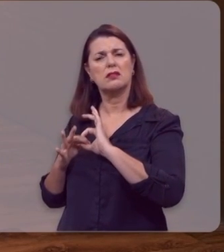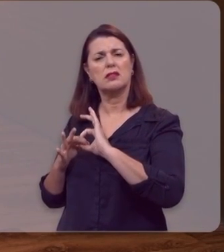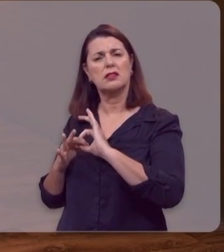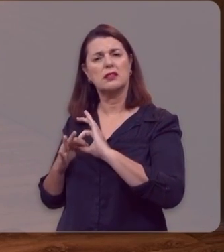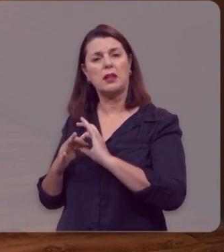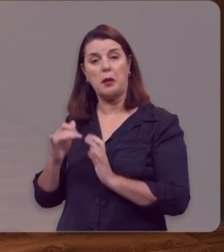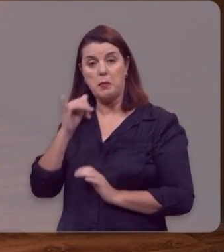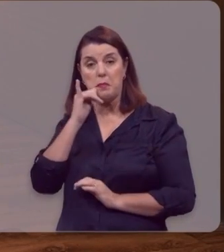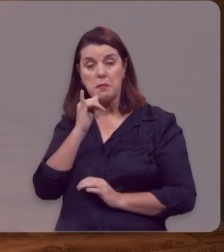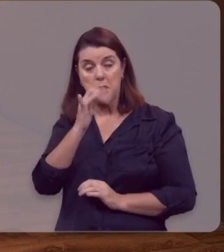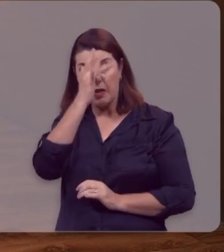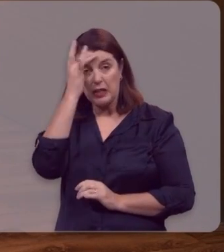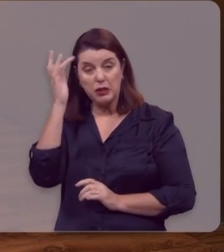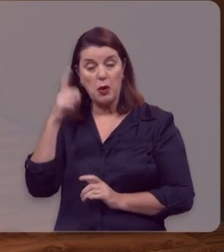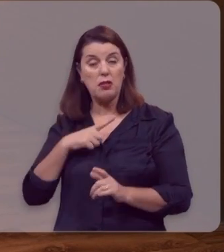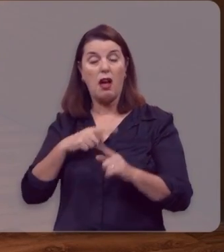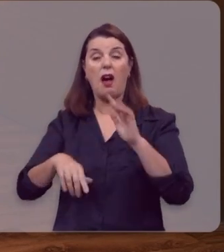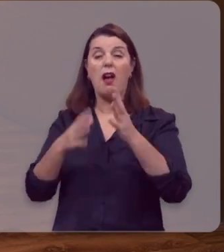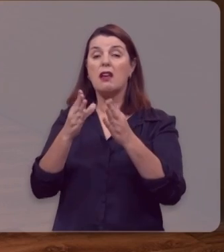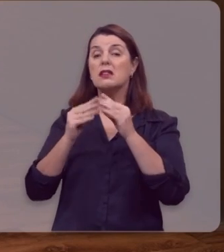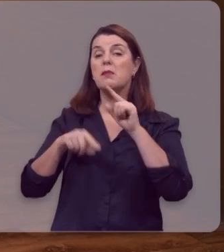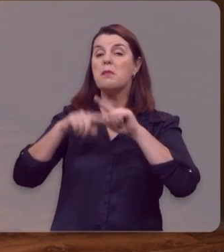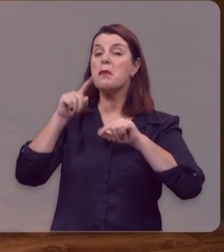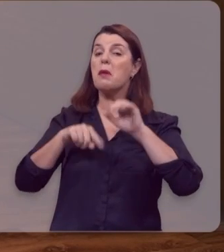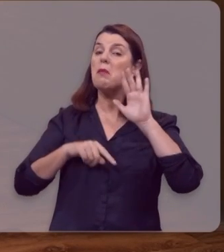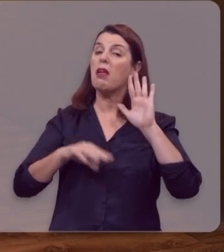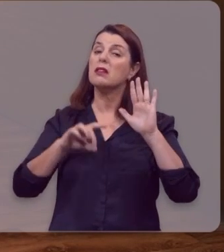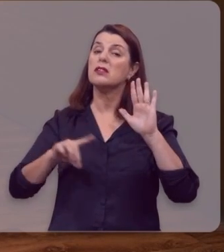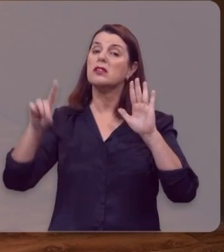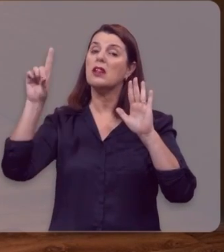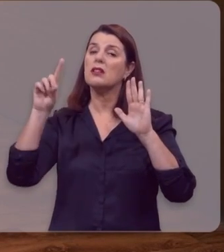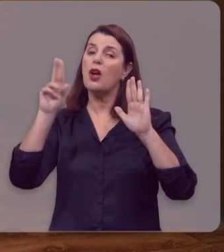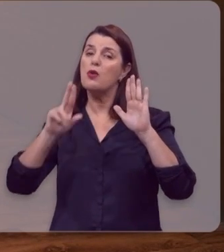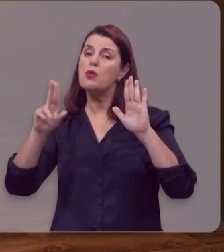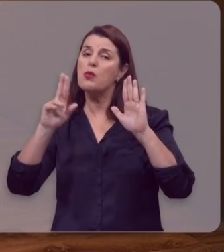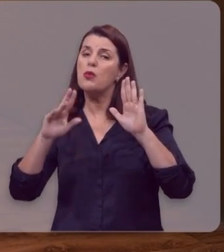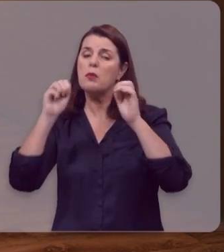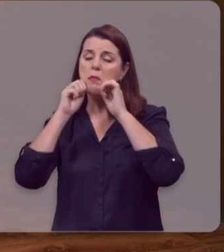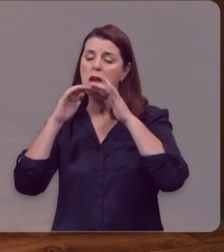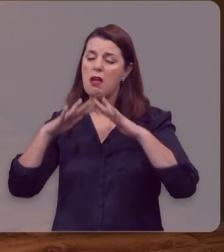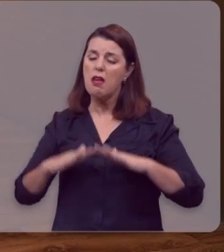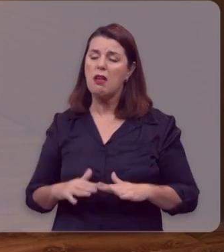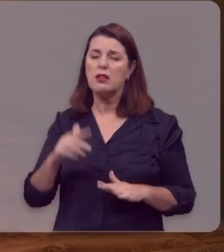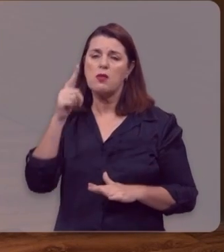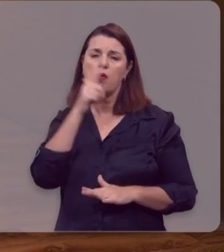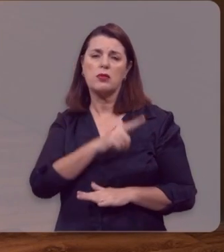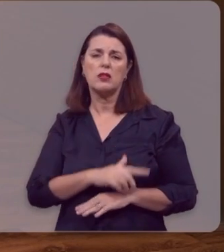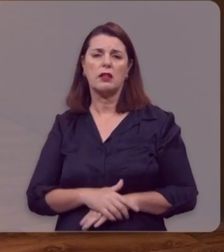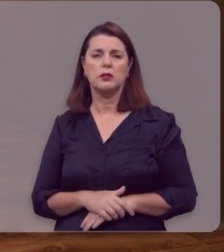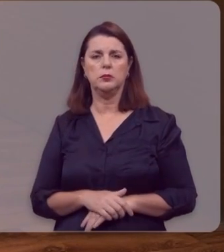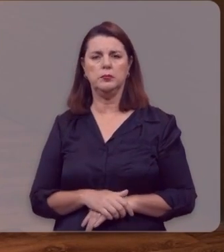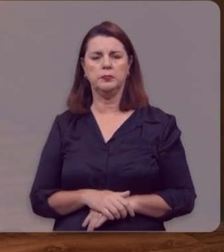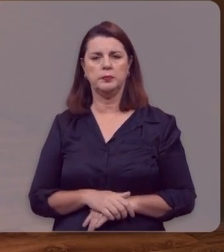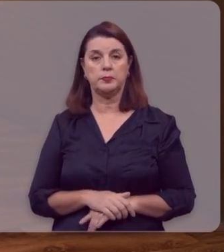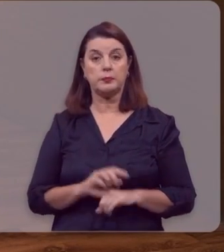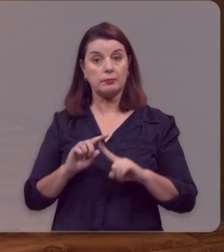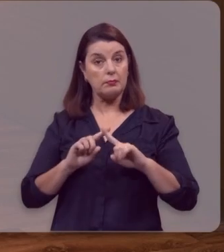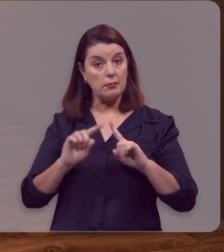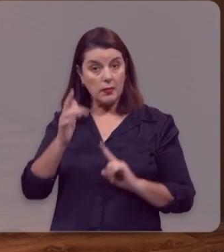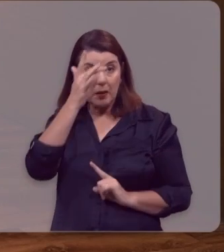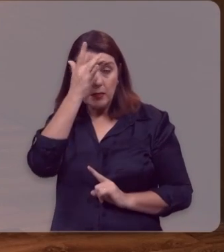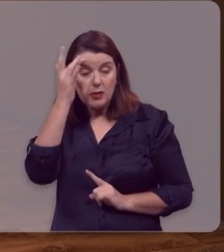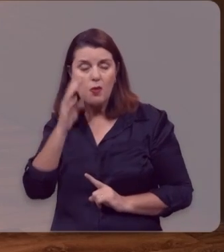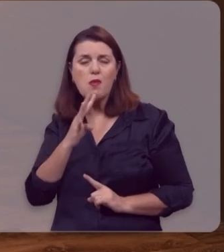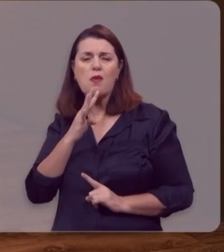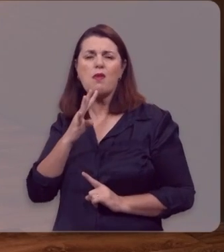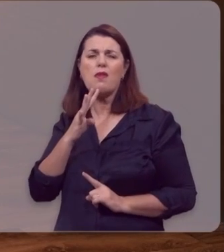alguém que tem recebido promessas de Deus e usufruído das bênçãos de Deus, mas alguém que